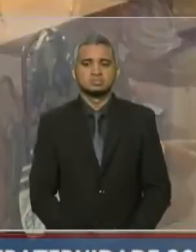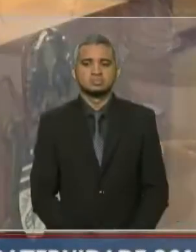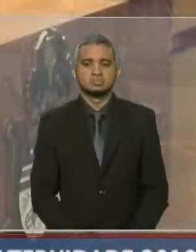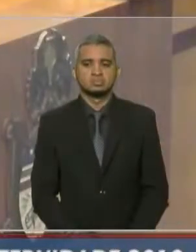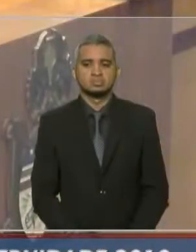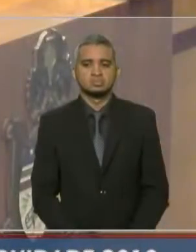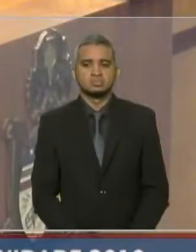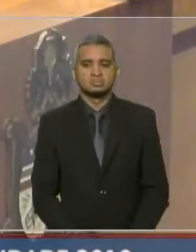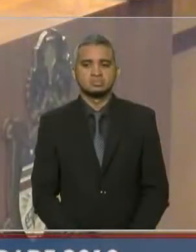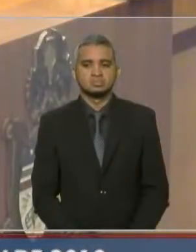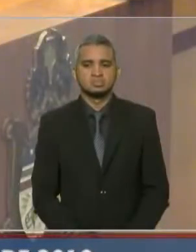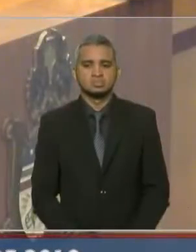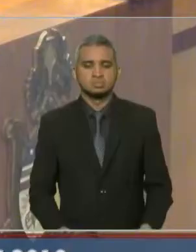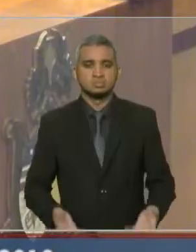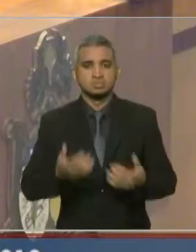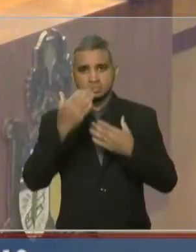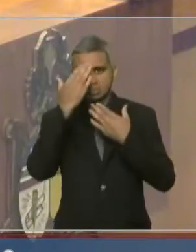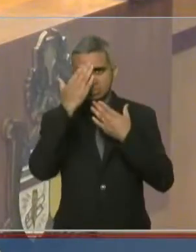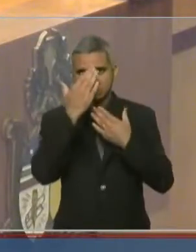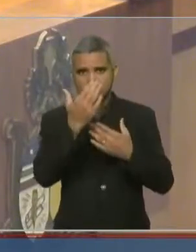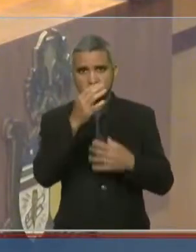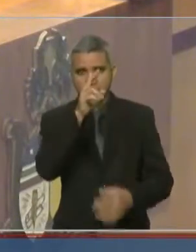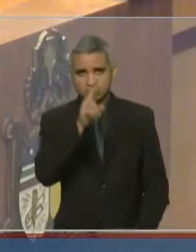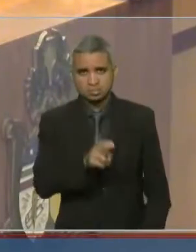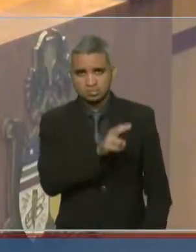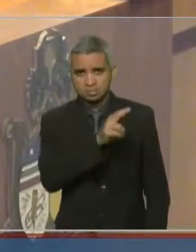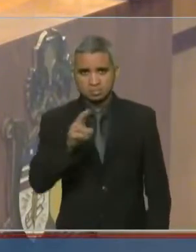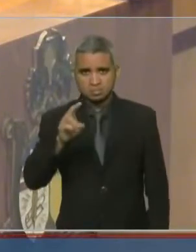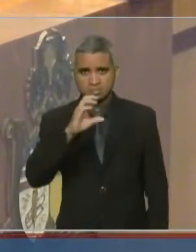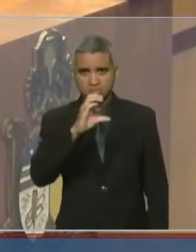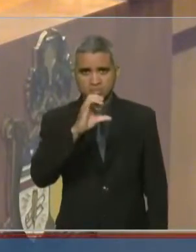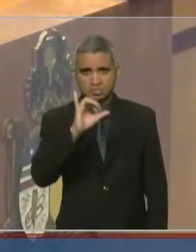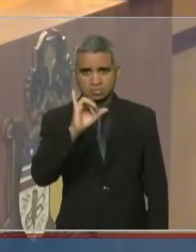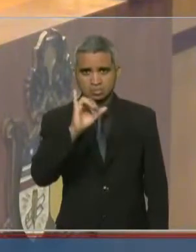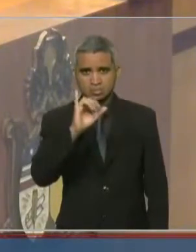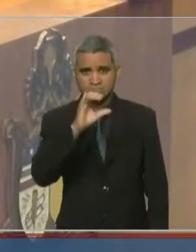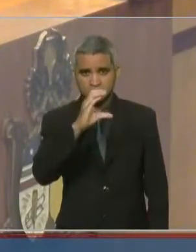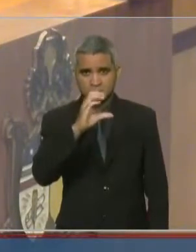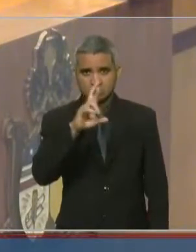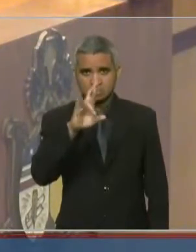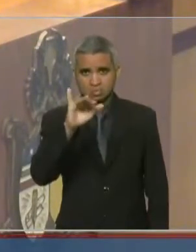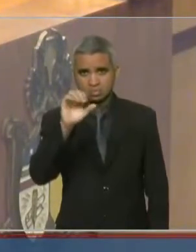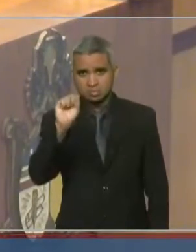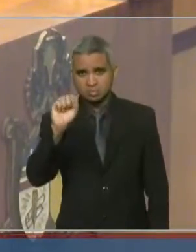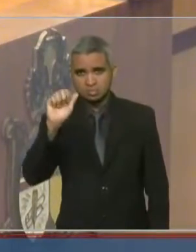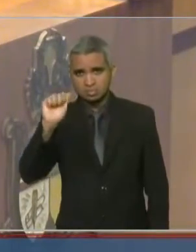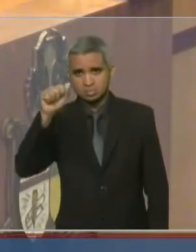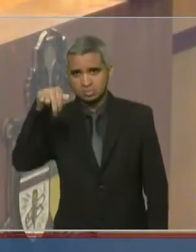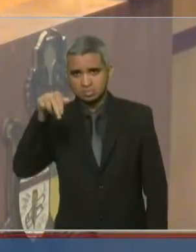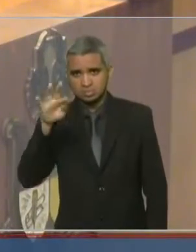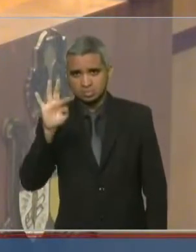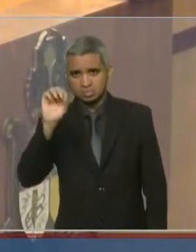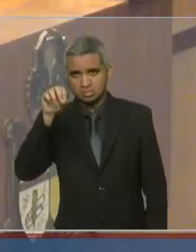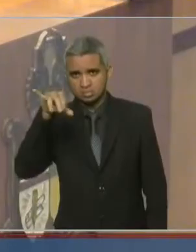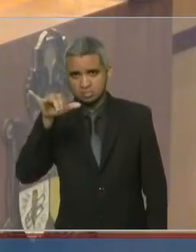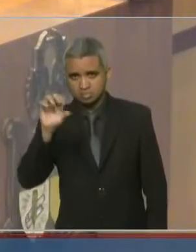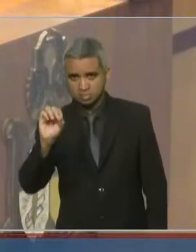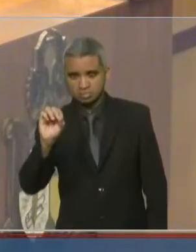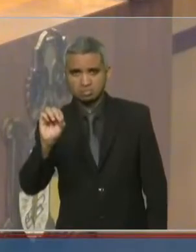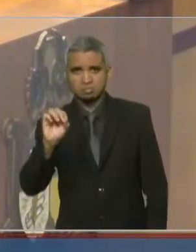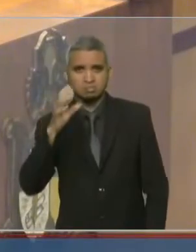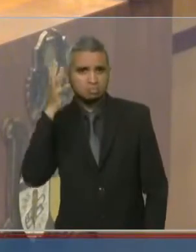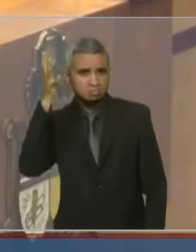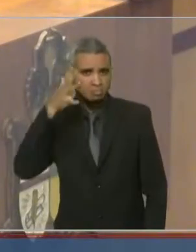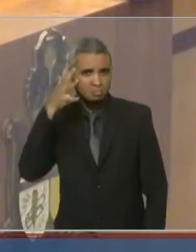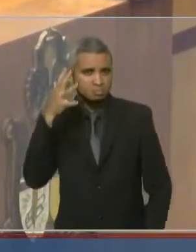Eu que agradeço, Padre Crisantônio, pela sua brilhante fala. E agora, para